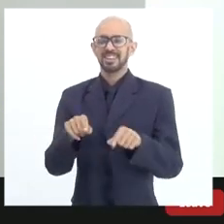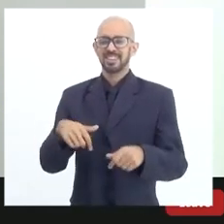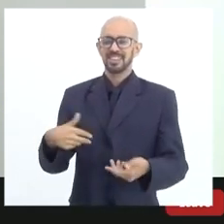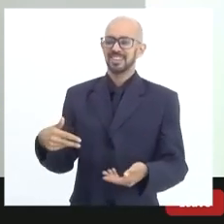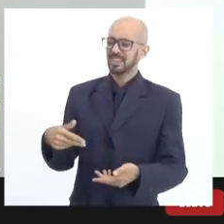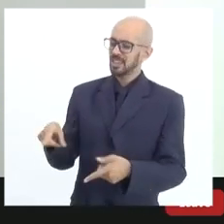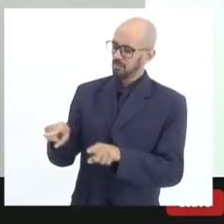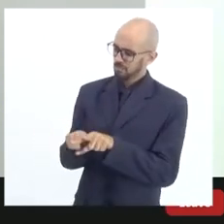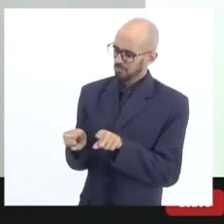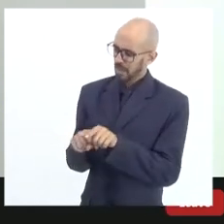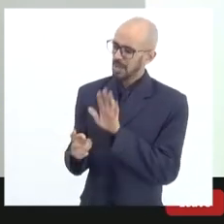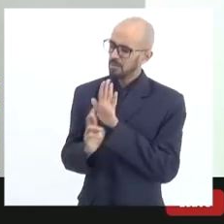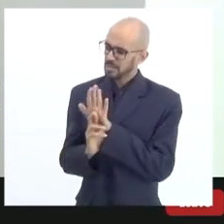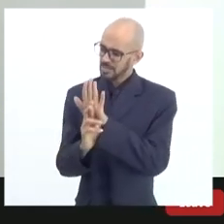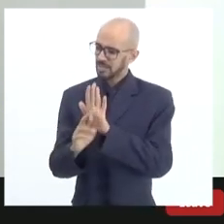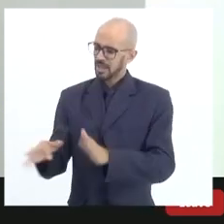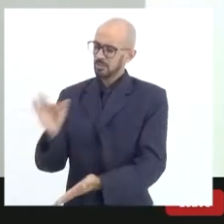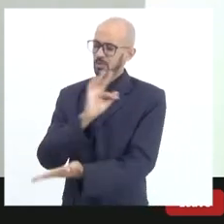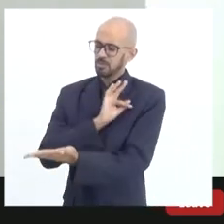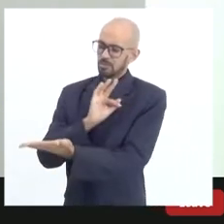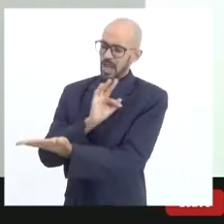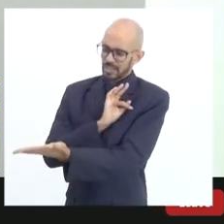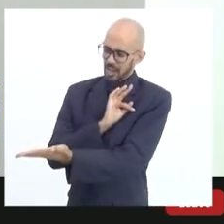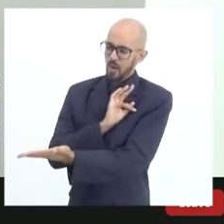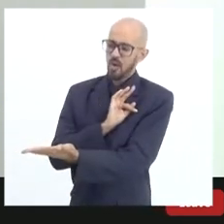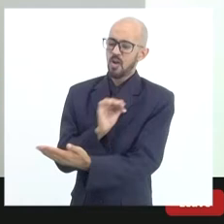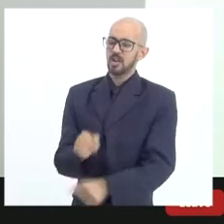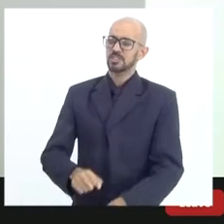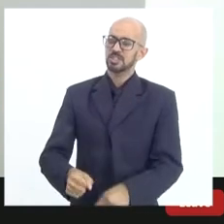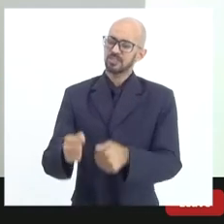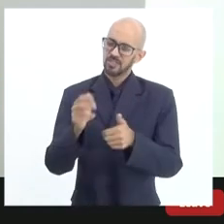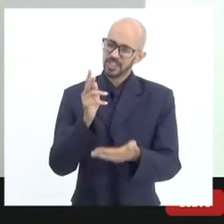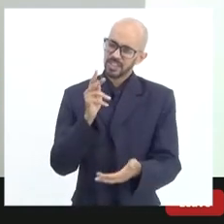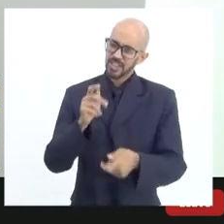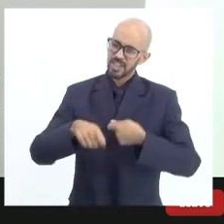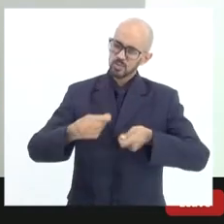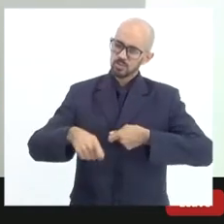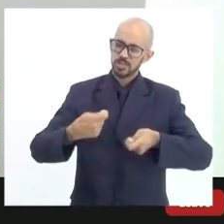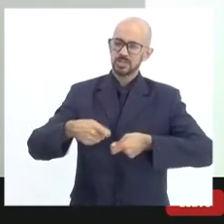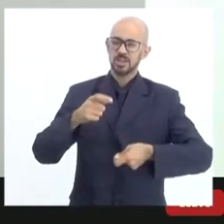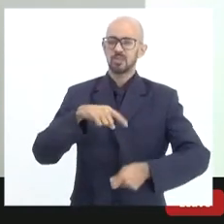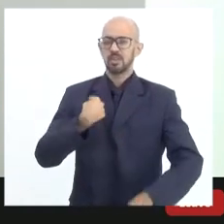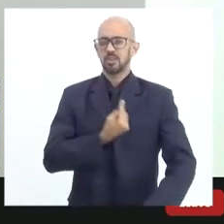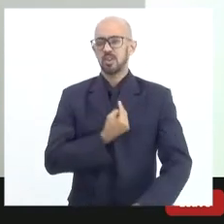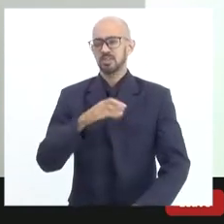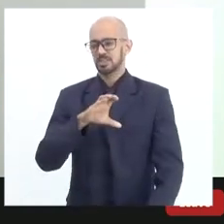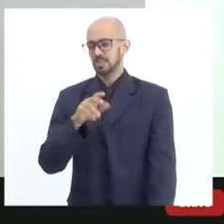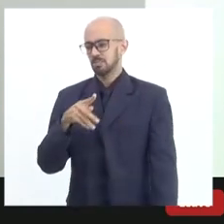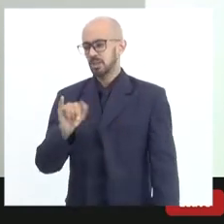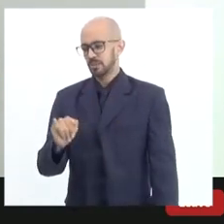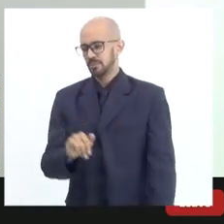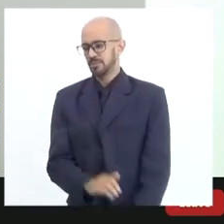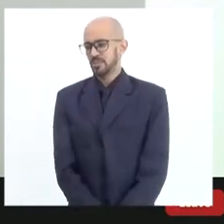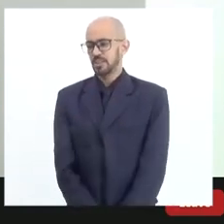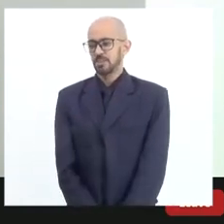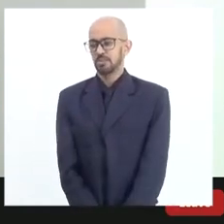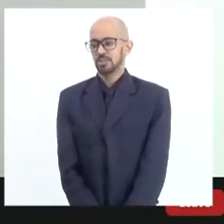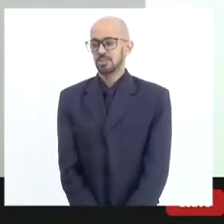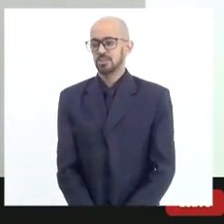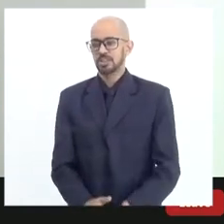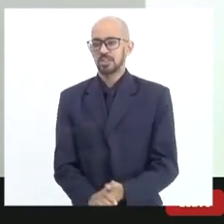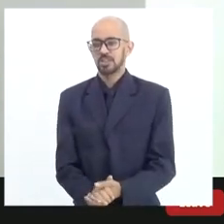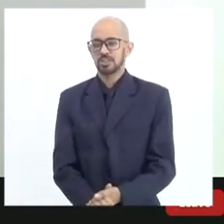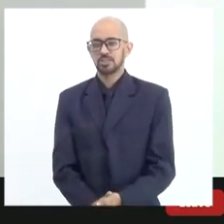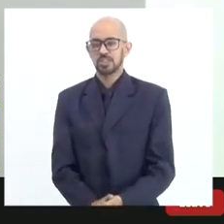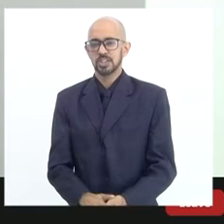presidente Marta Rocha, que vem conduzindo aí brilhantemente a nossa CPI. Dizer da importância